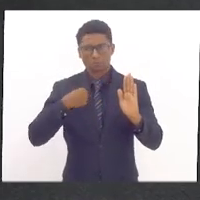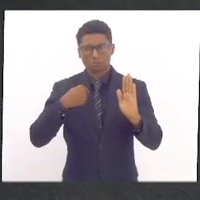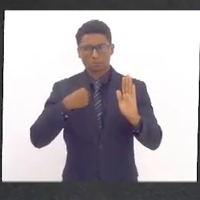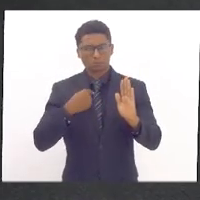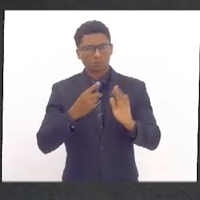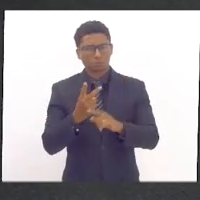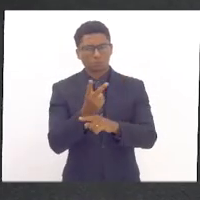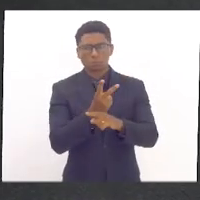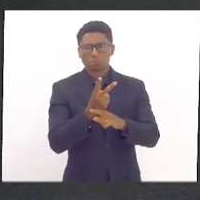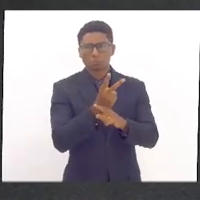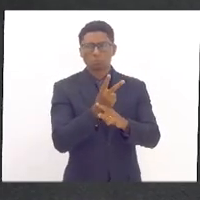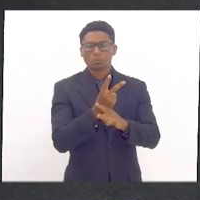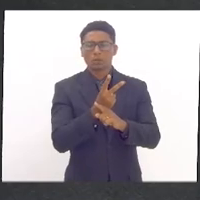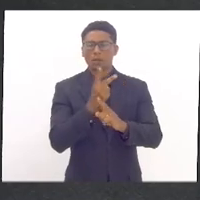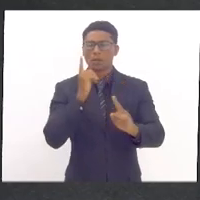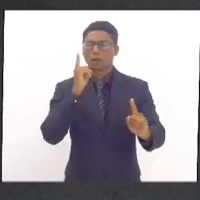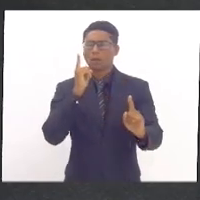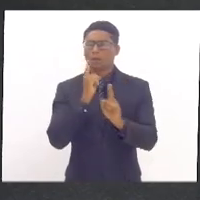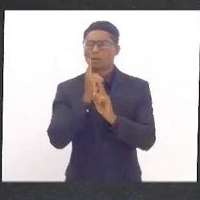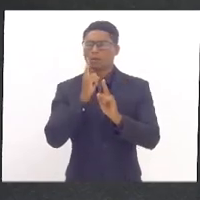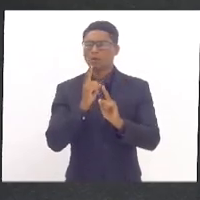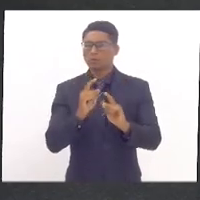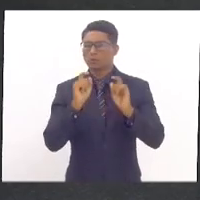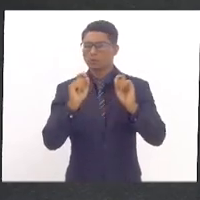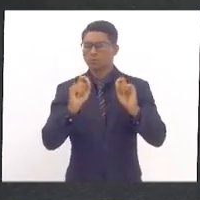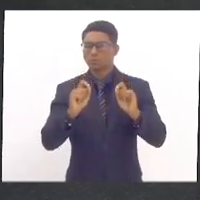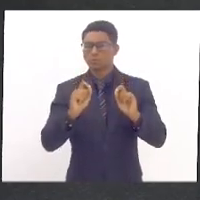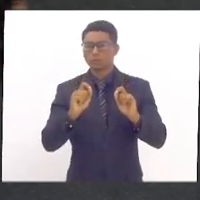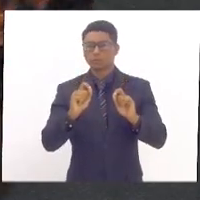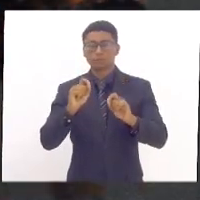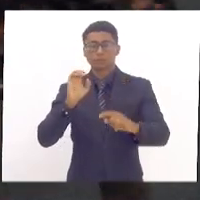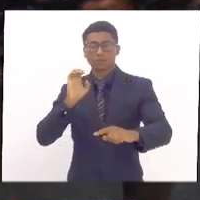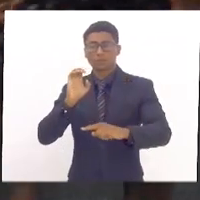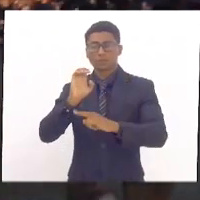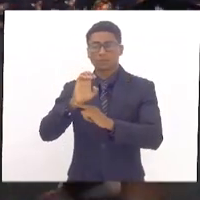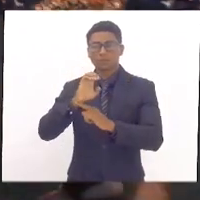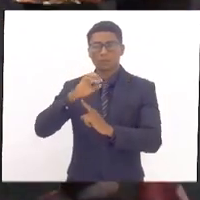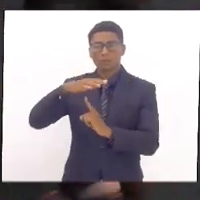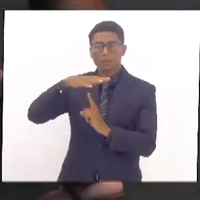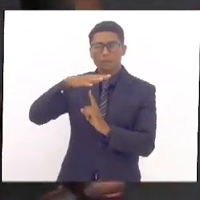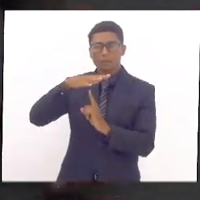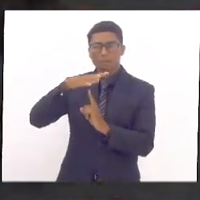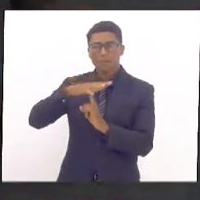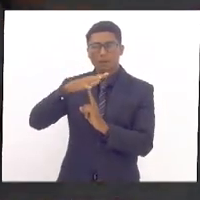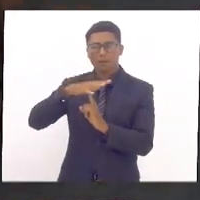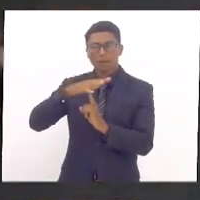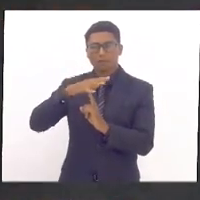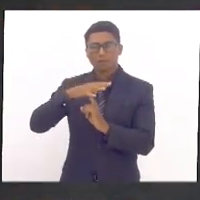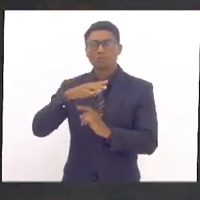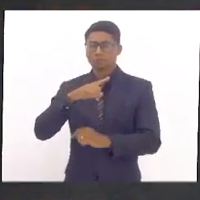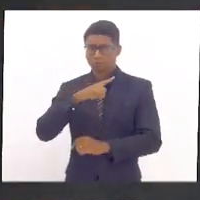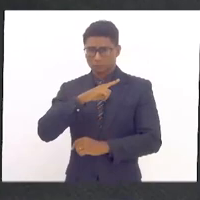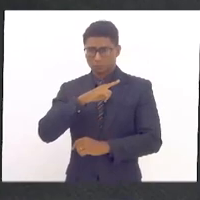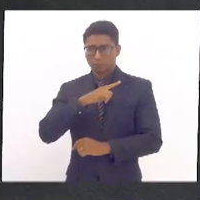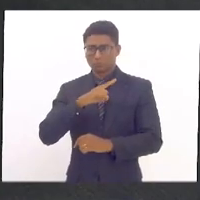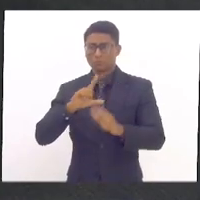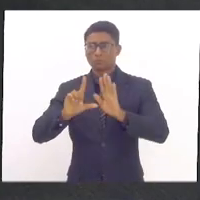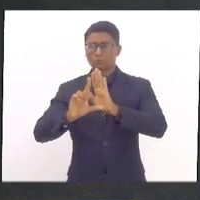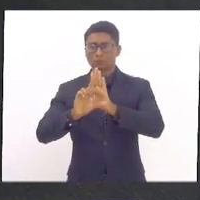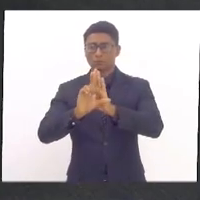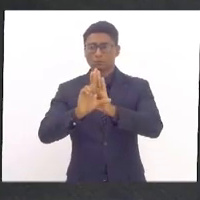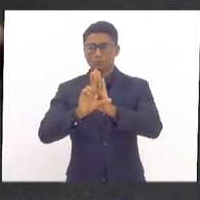E constatei que no estado do Paraná existe uma lei